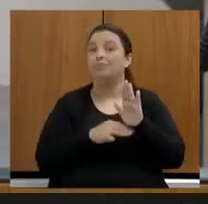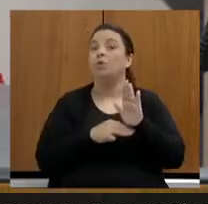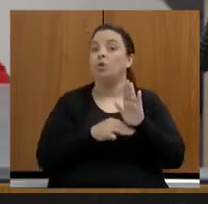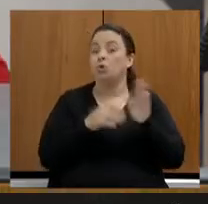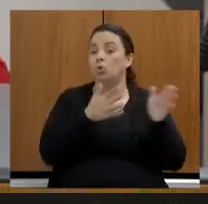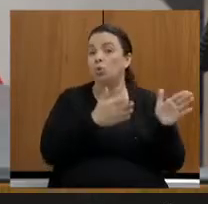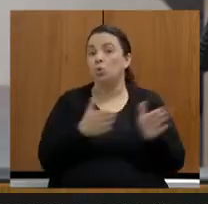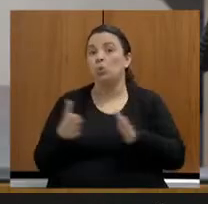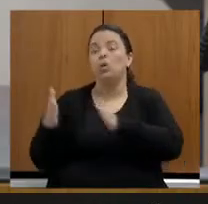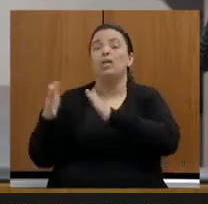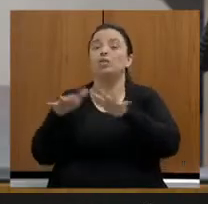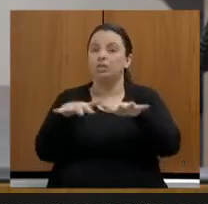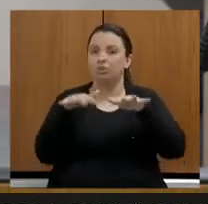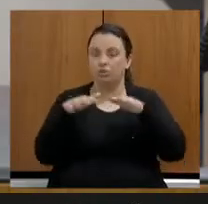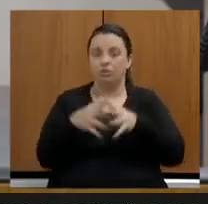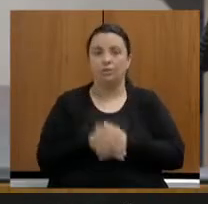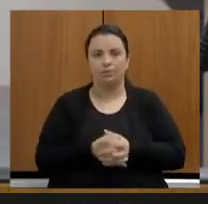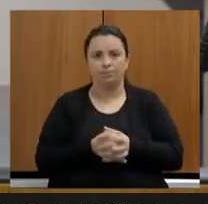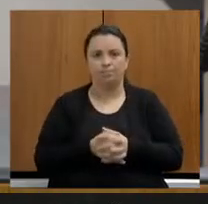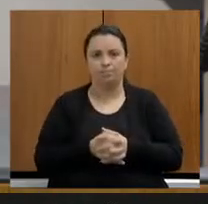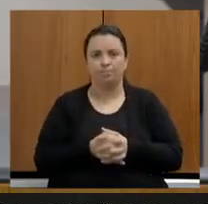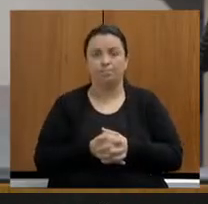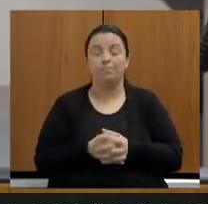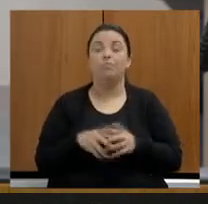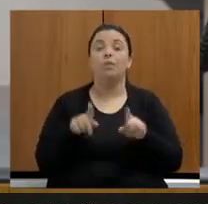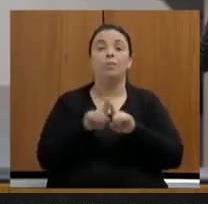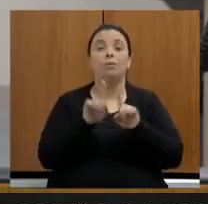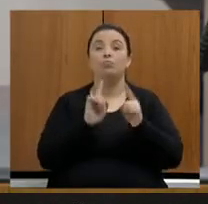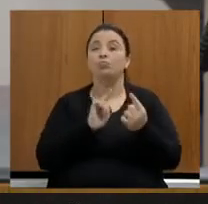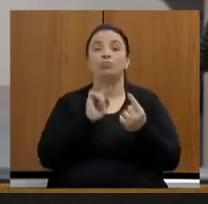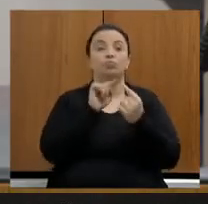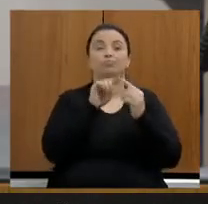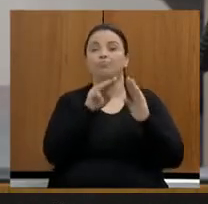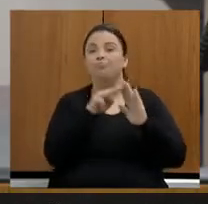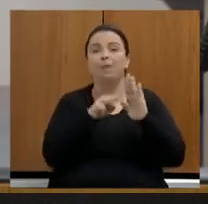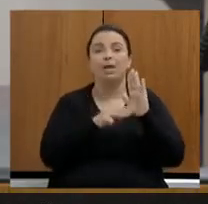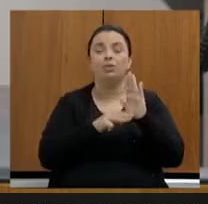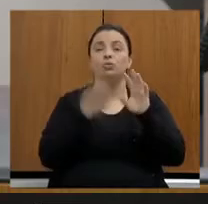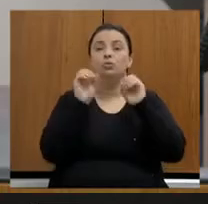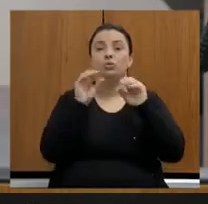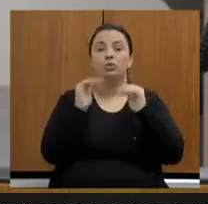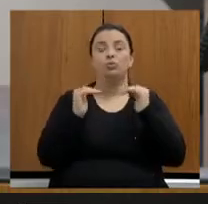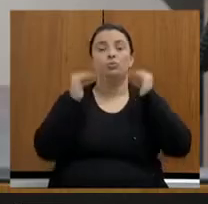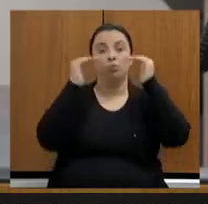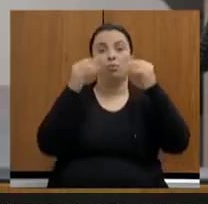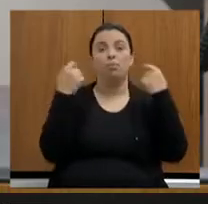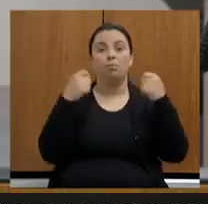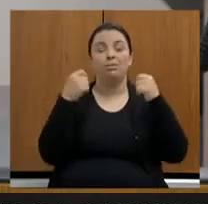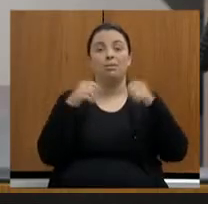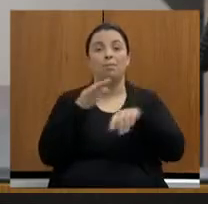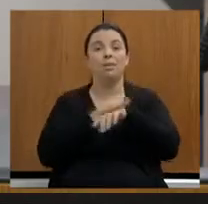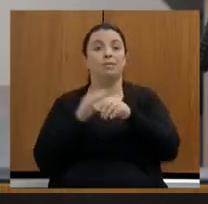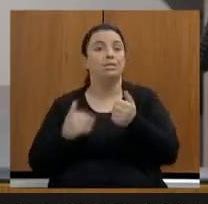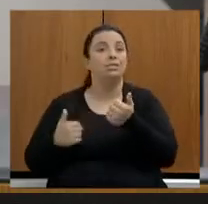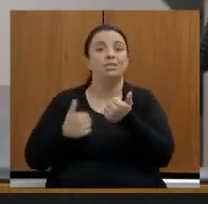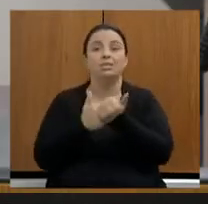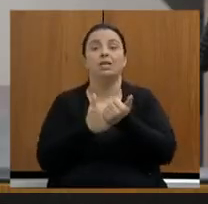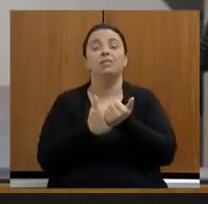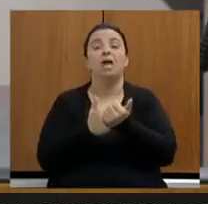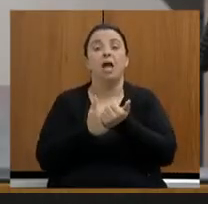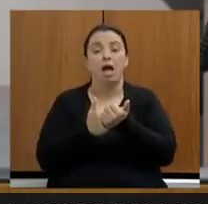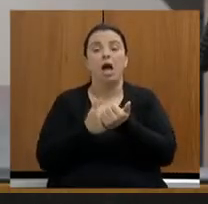o próximo cumprimento das metas para o ensino superior dependente maior assistência estudantil e apoio à carreira